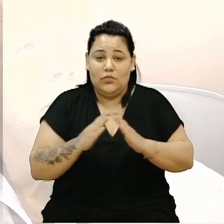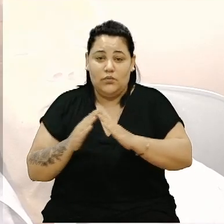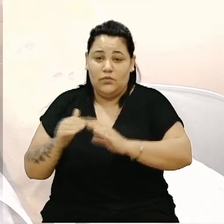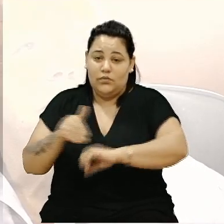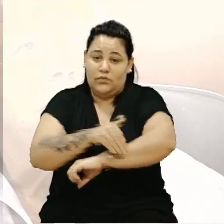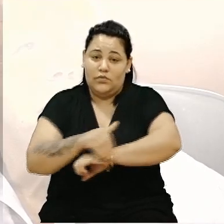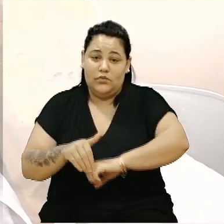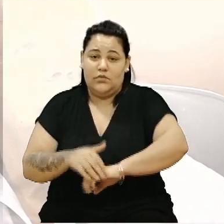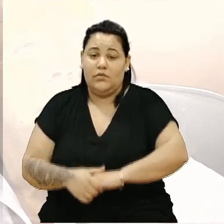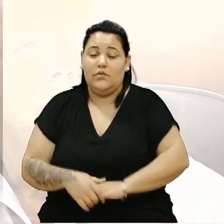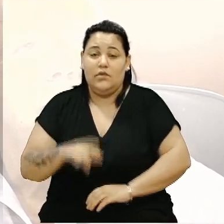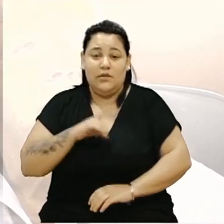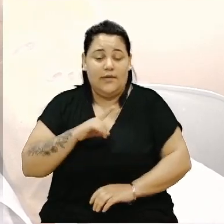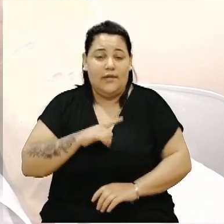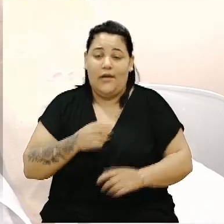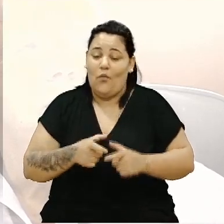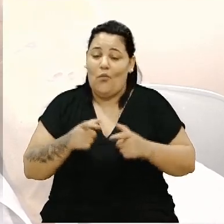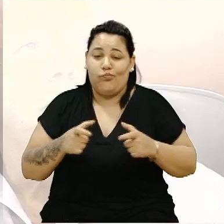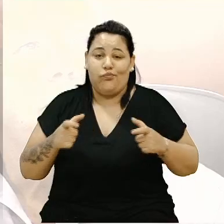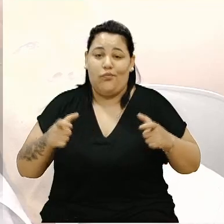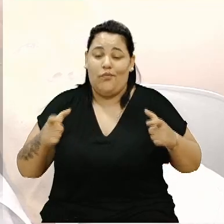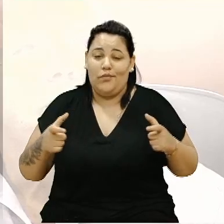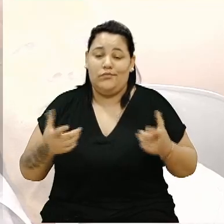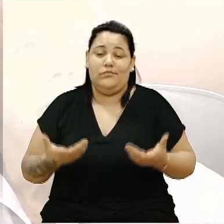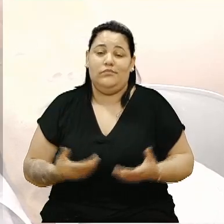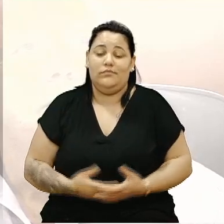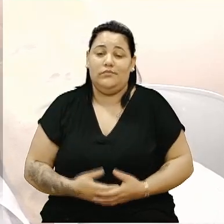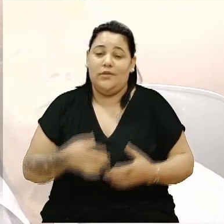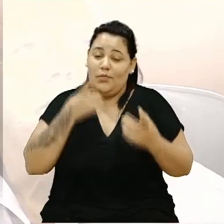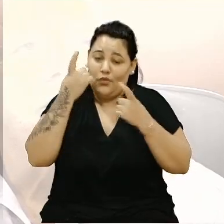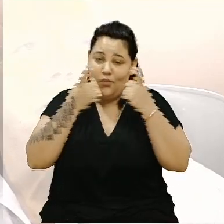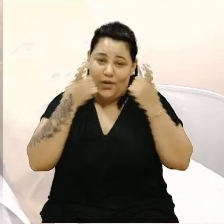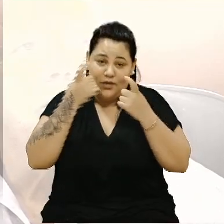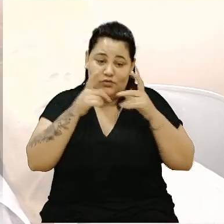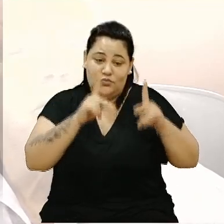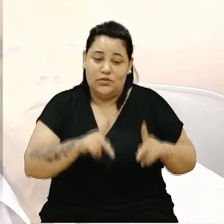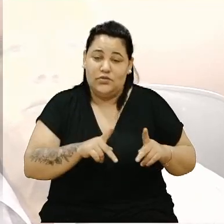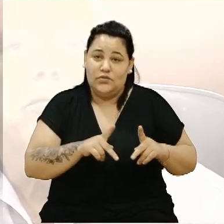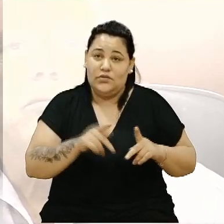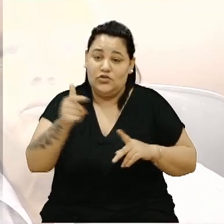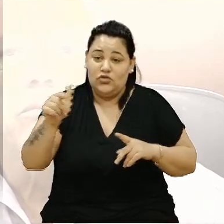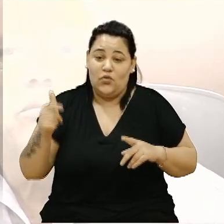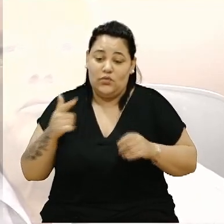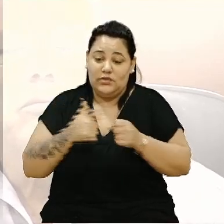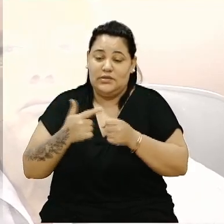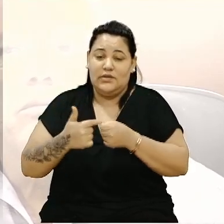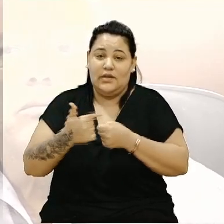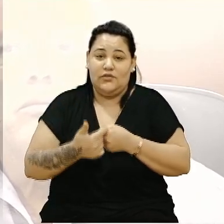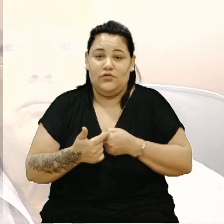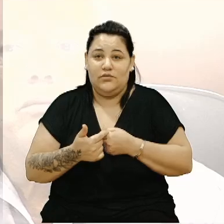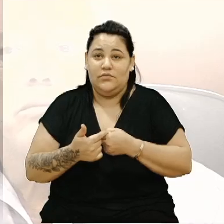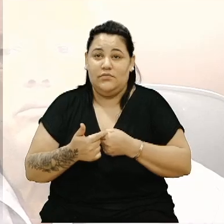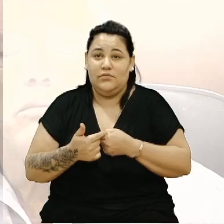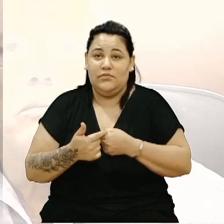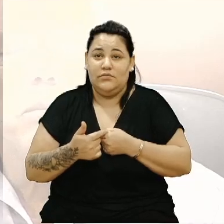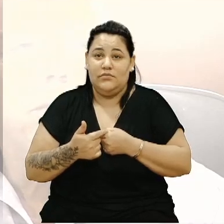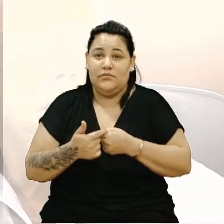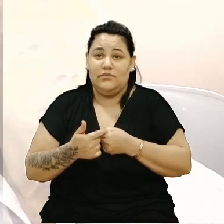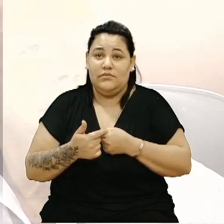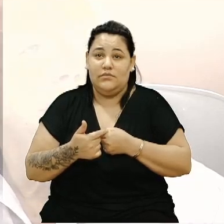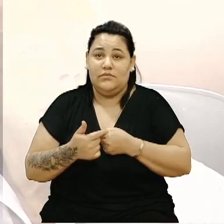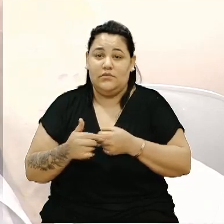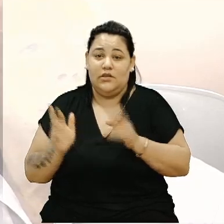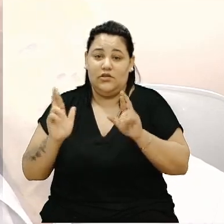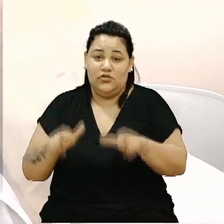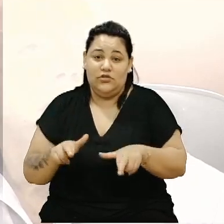disse que está tendo um aumento assim, preocupante de pessoas que estão vindo de outras cidades aqui na região